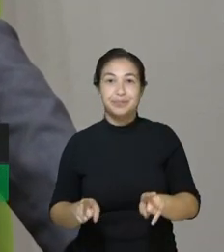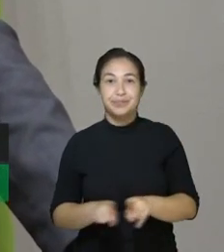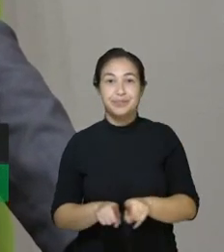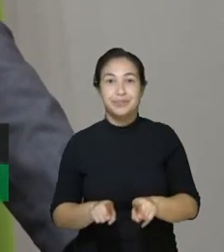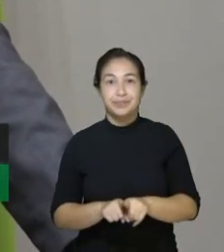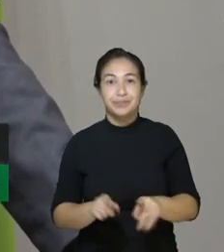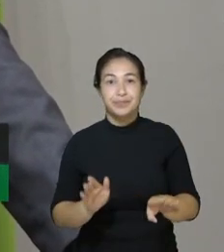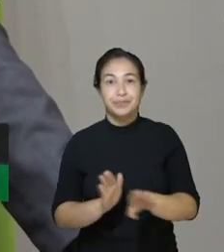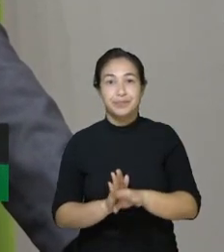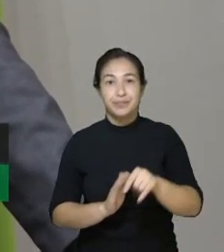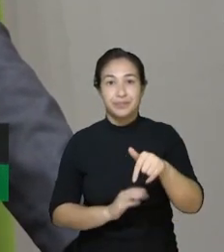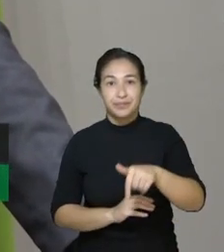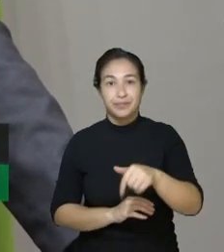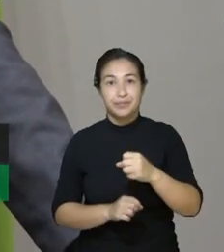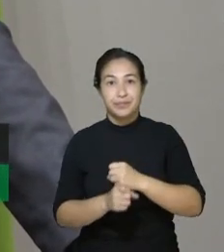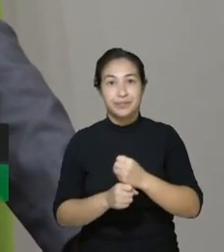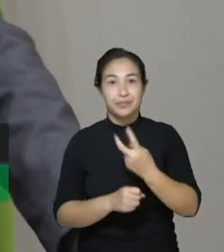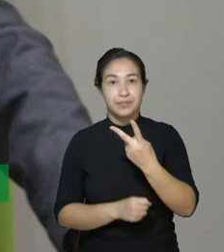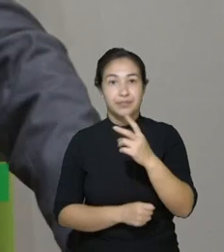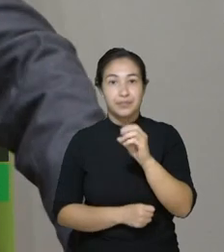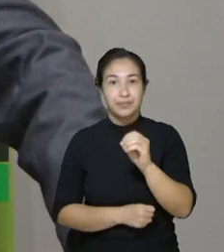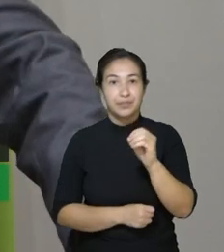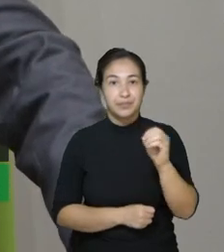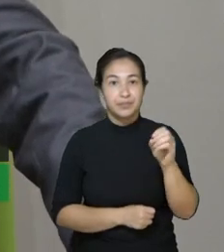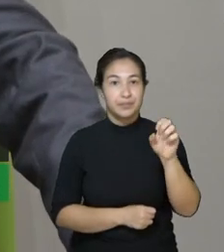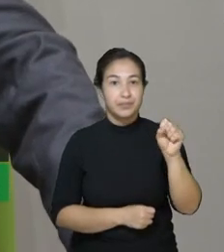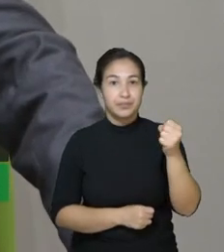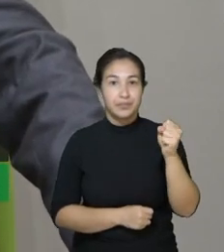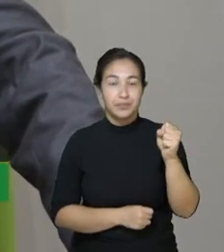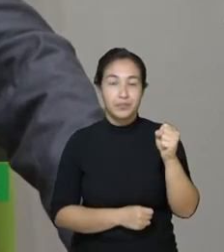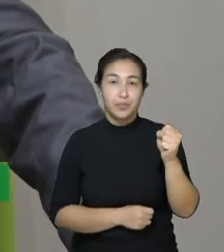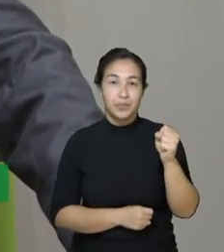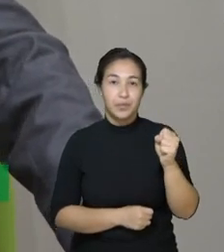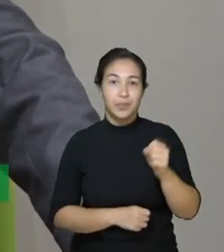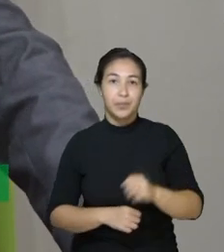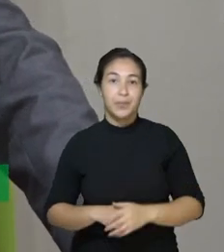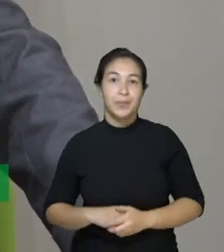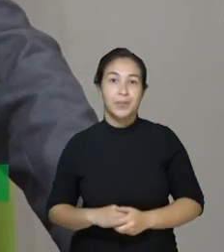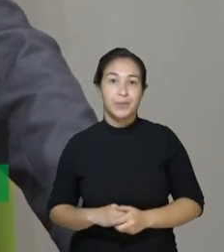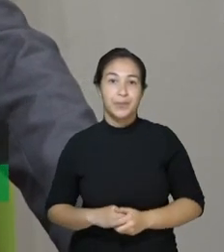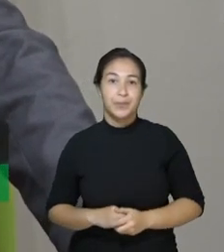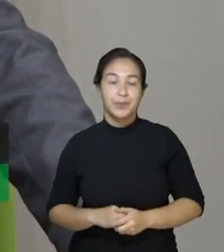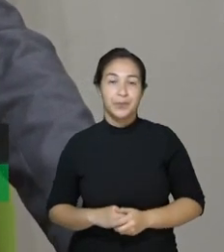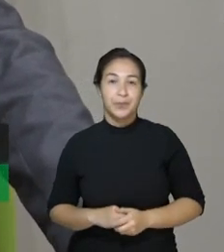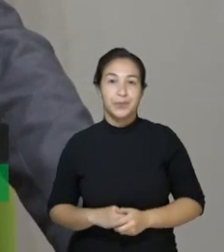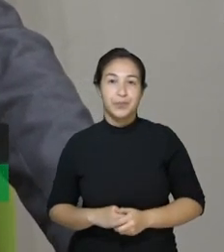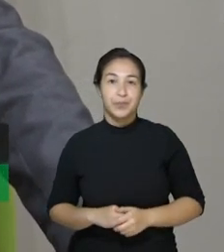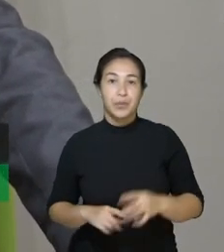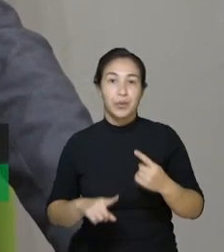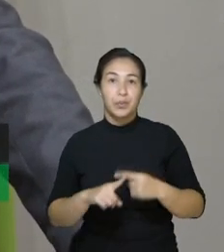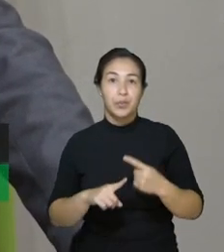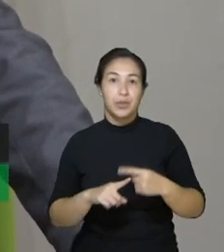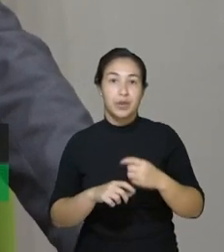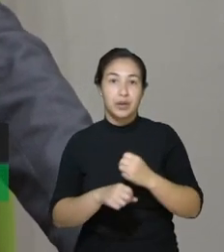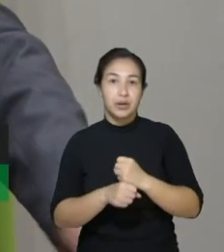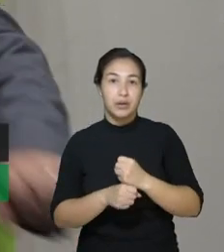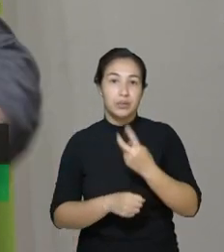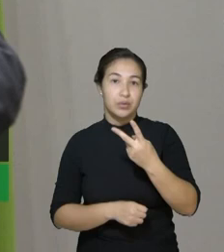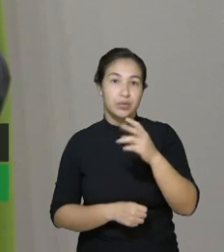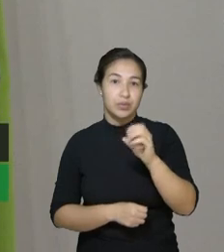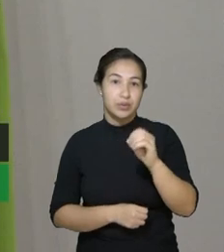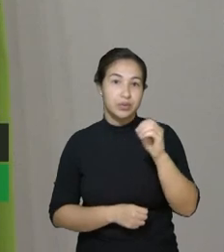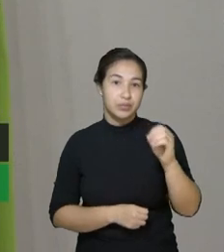em 2008, no meio do mandato, 2008, porque em 2006,